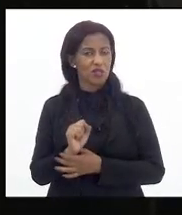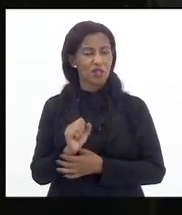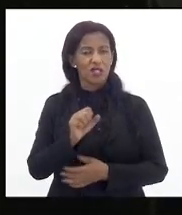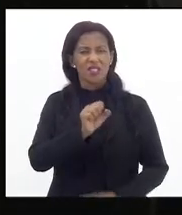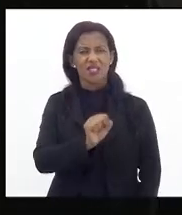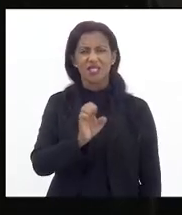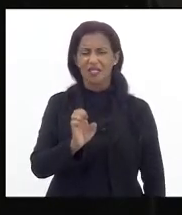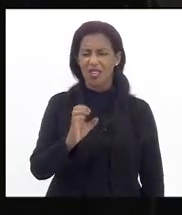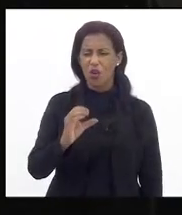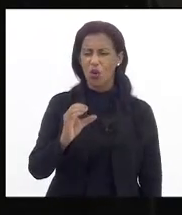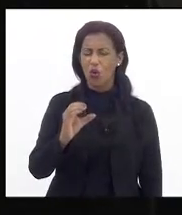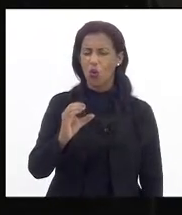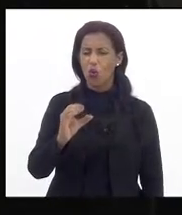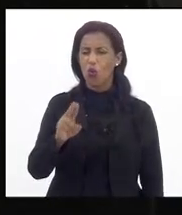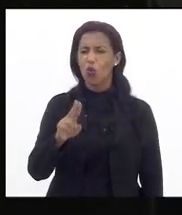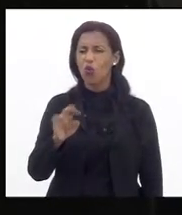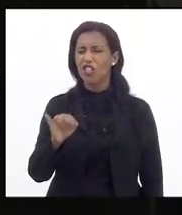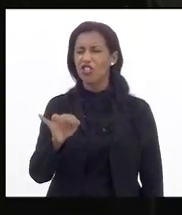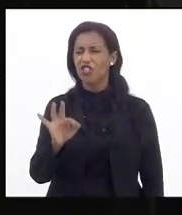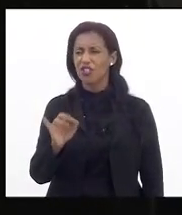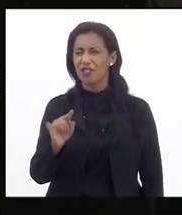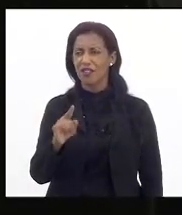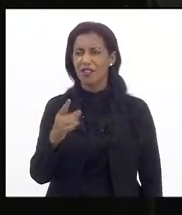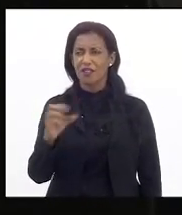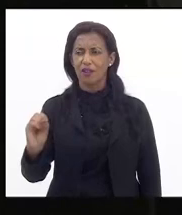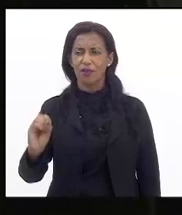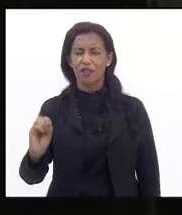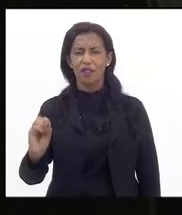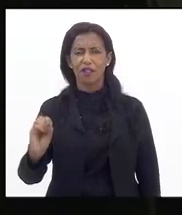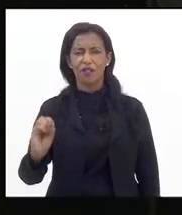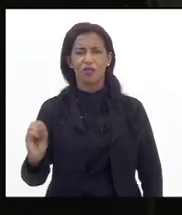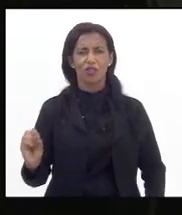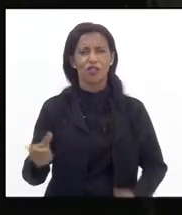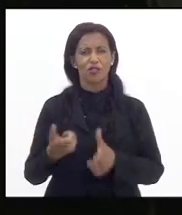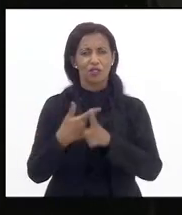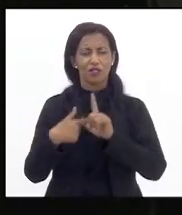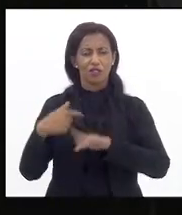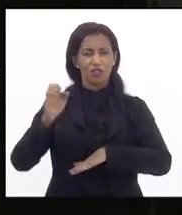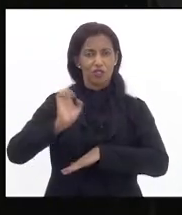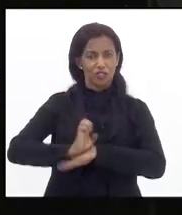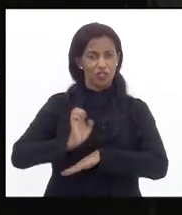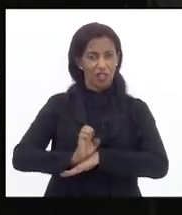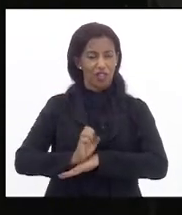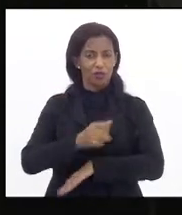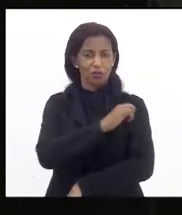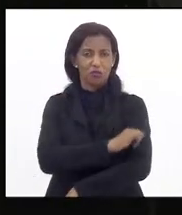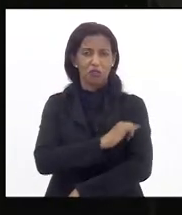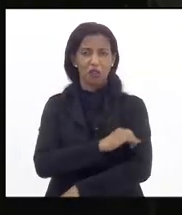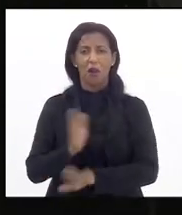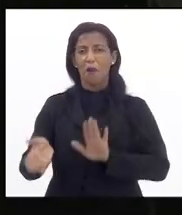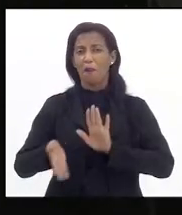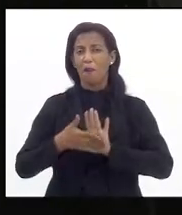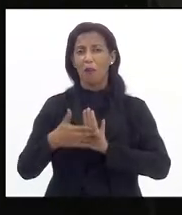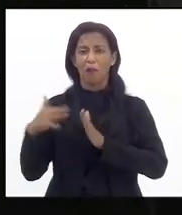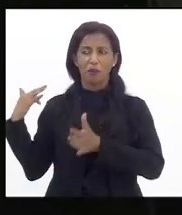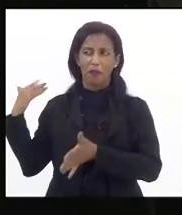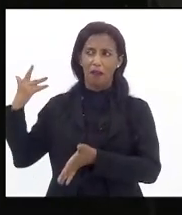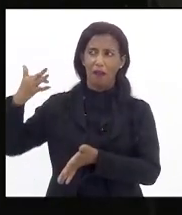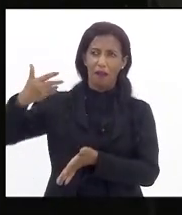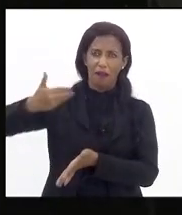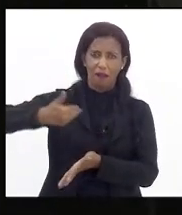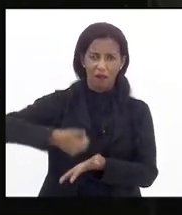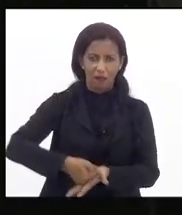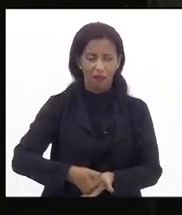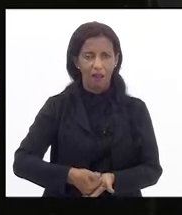securitização da dívida do Estado do Rio de Janeiro que já eram propostas trazidas desde do